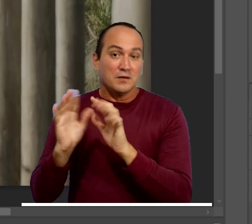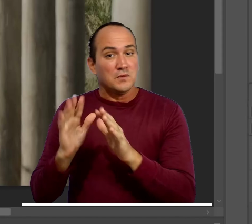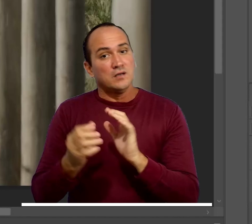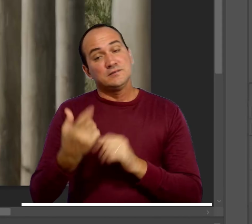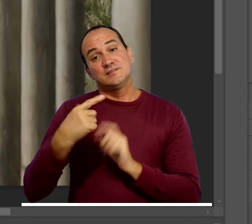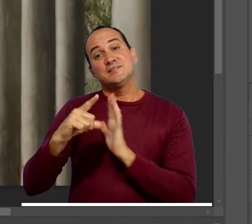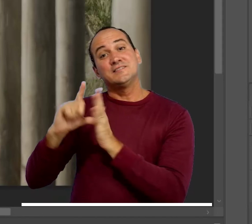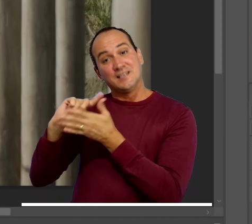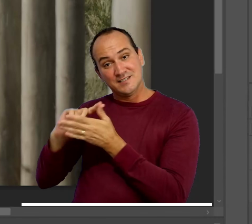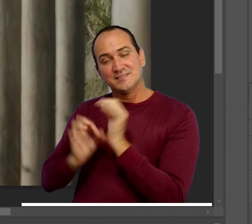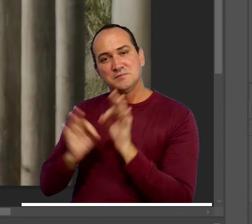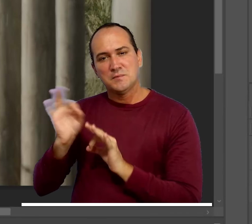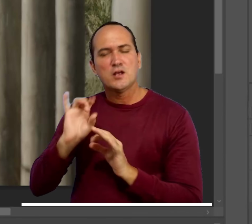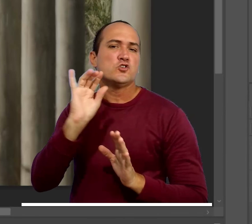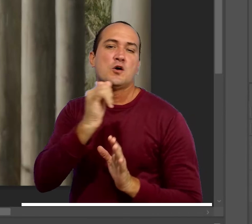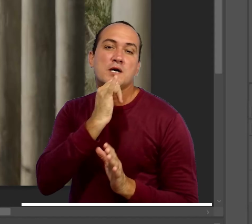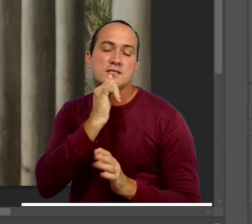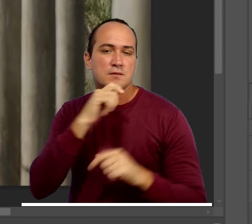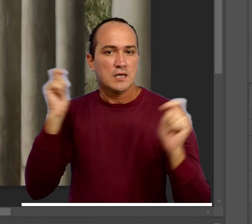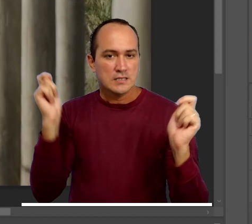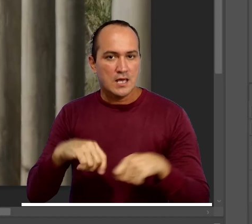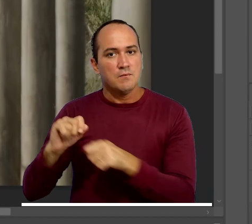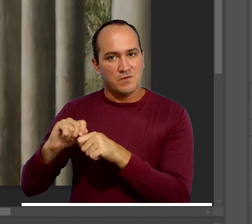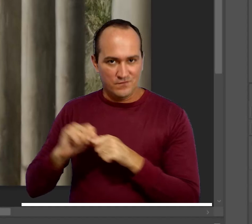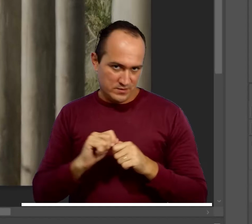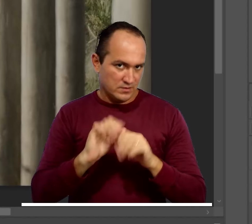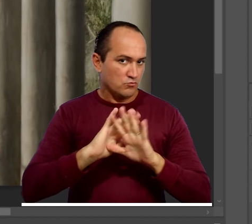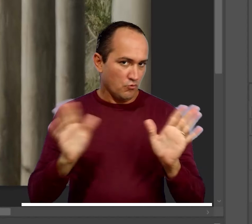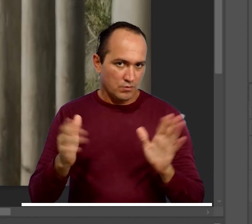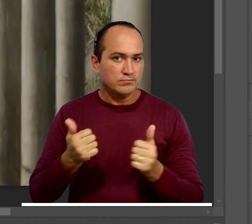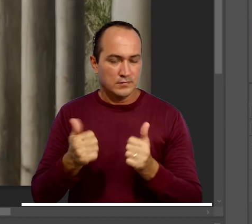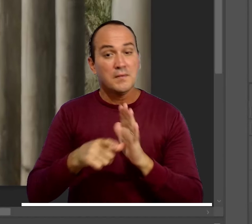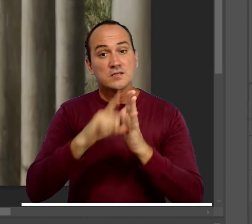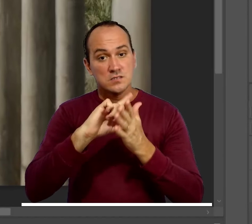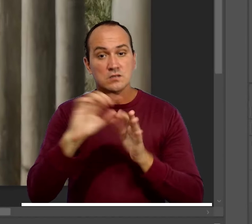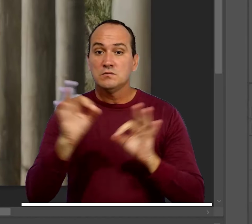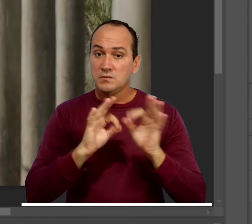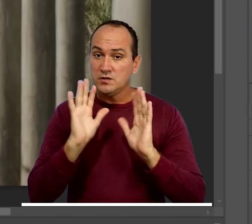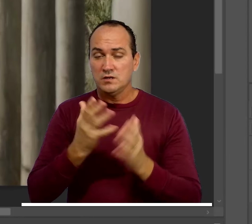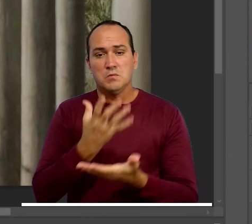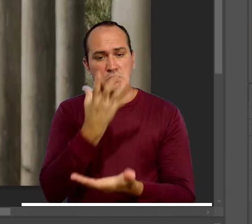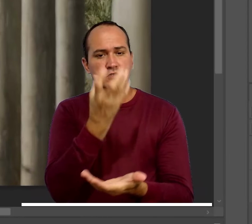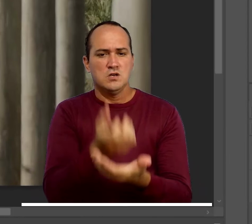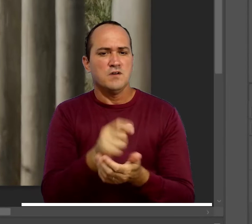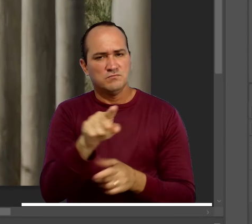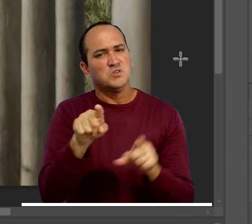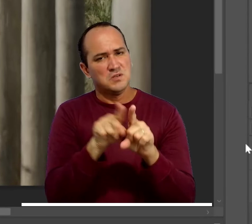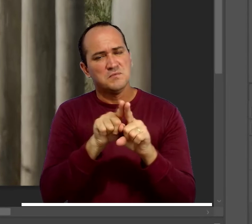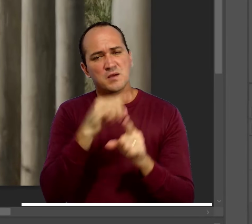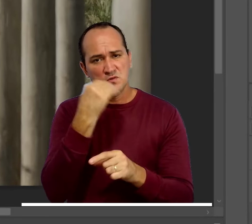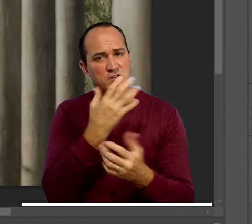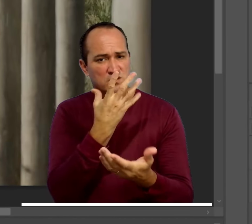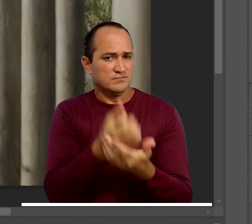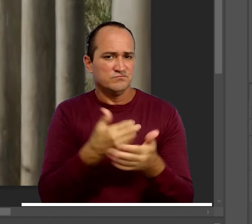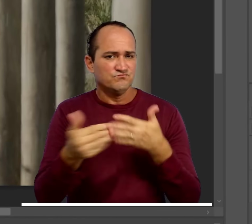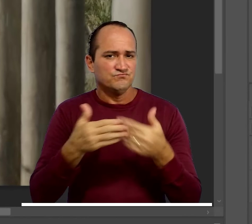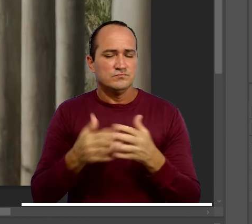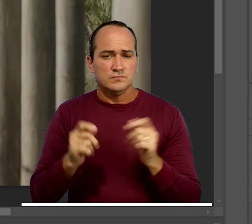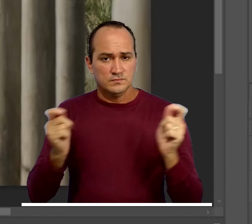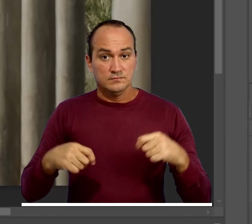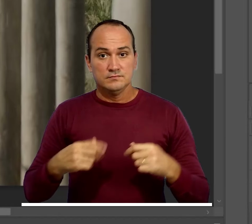tinha gerado uma outra imagem antes, é mais para vocês verem possibilidades com isso daqui, tá? Eu posso até salvar essa também, tá? Tanto faz, nesse caso aqui,